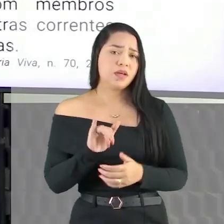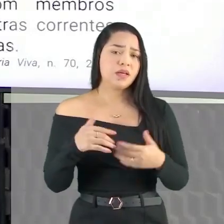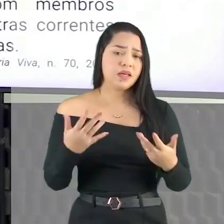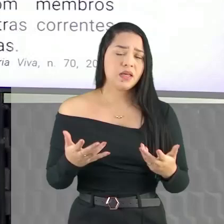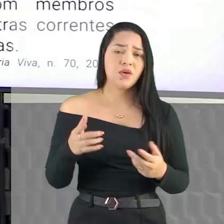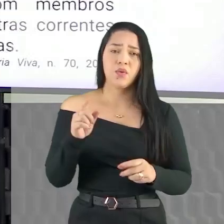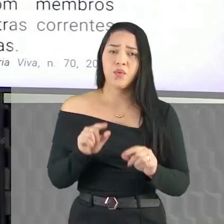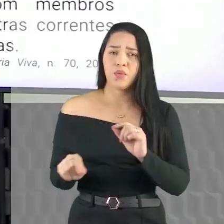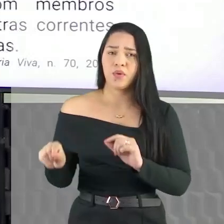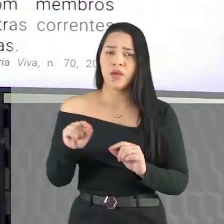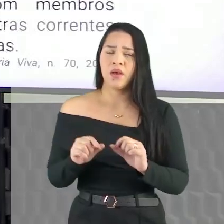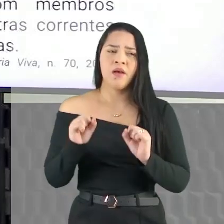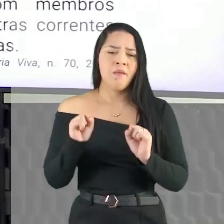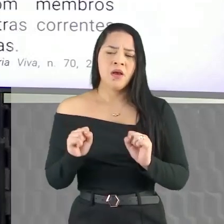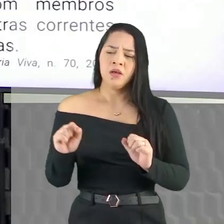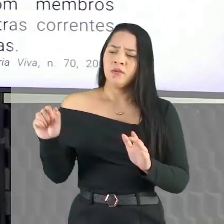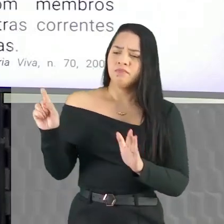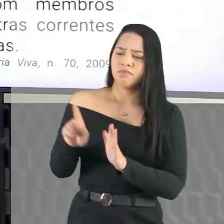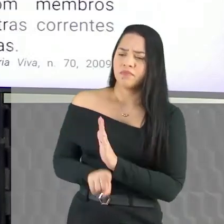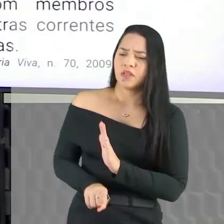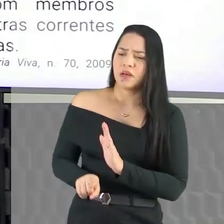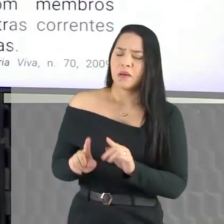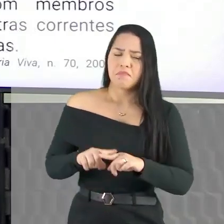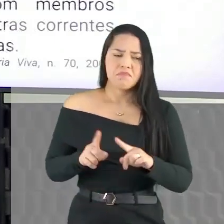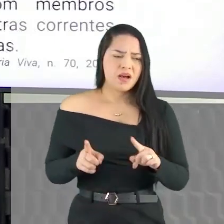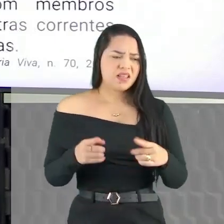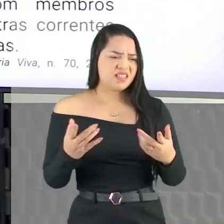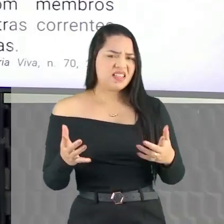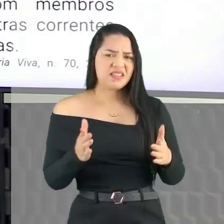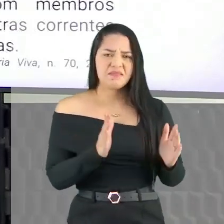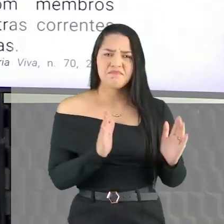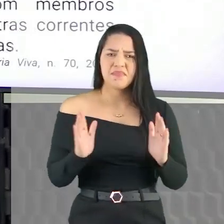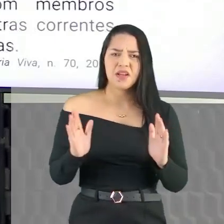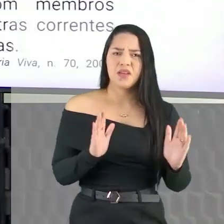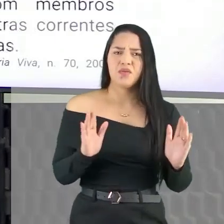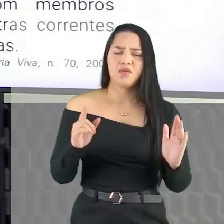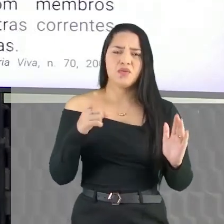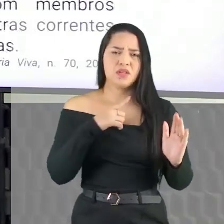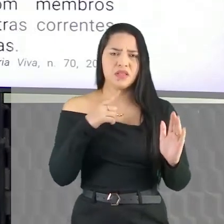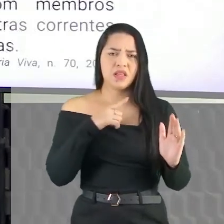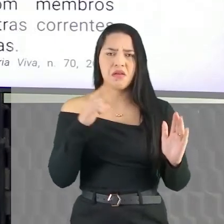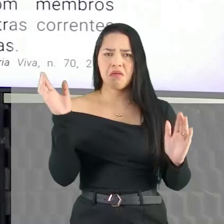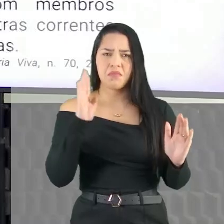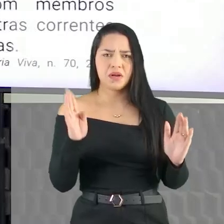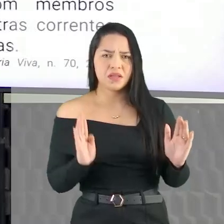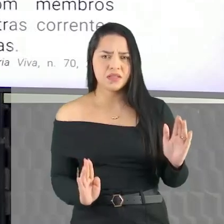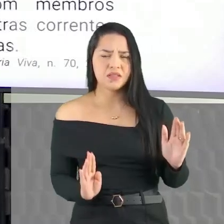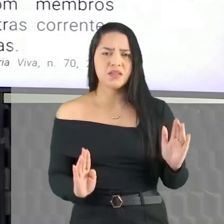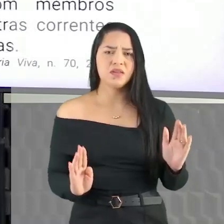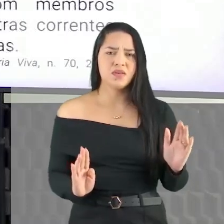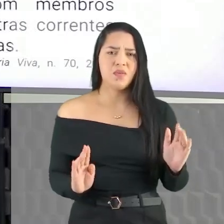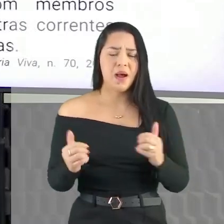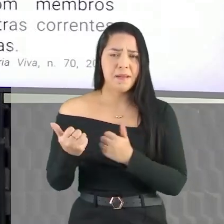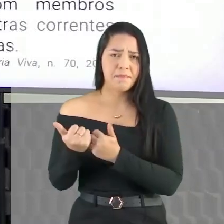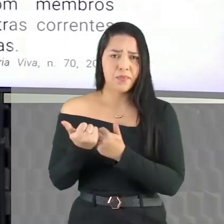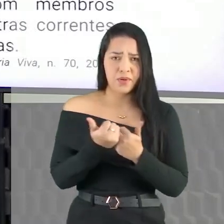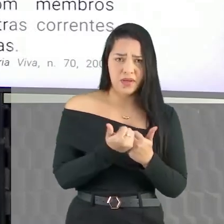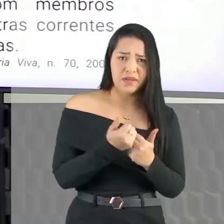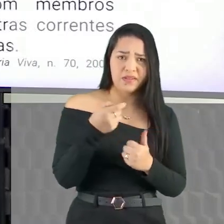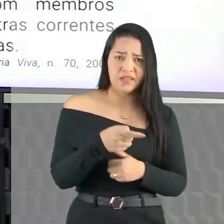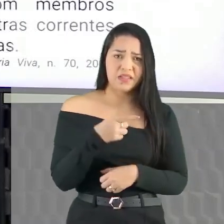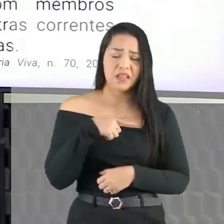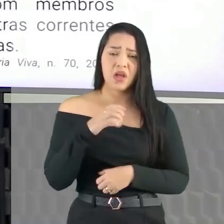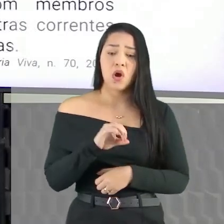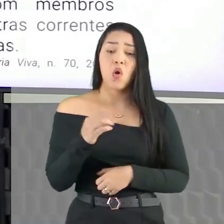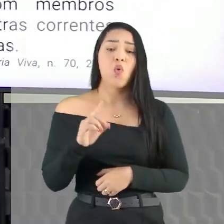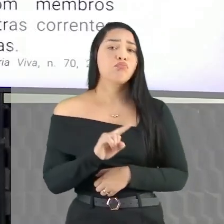certa maneira, alguém pode até perguntar, professor, mas nesse período aí dessa brigada, o Brasil, então, estaria apoiando essa brigada